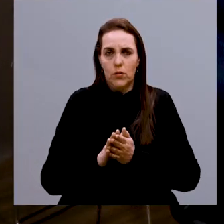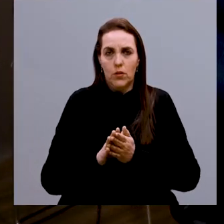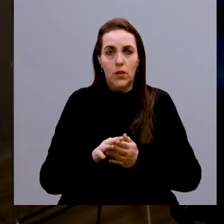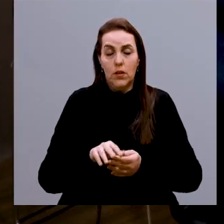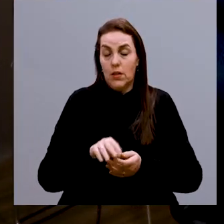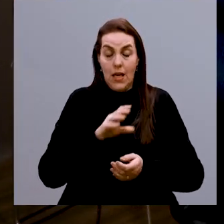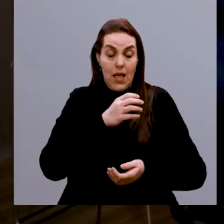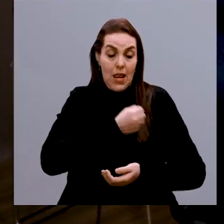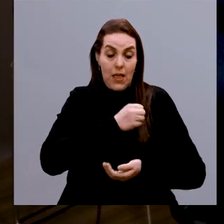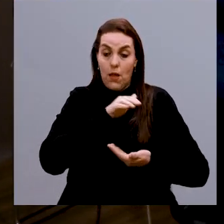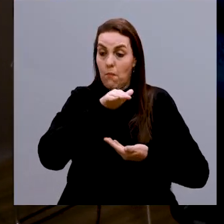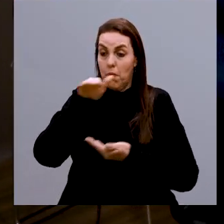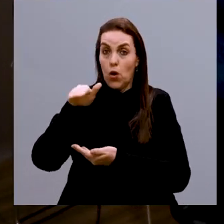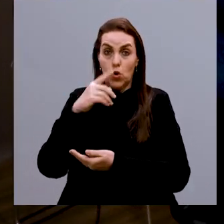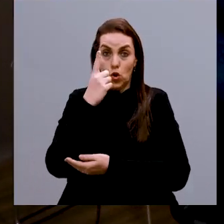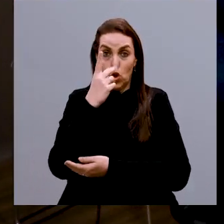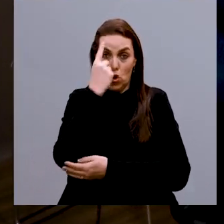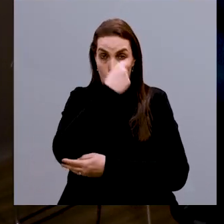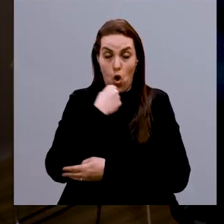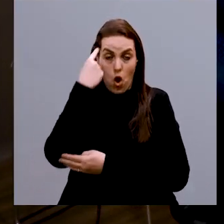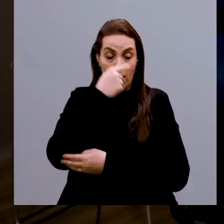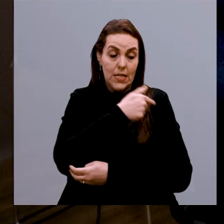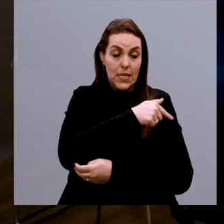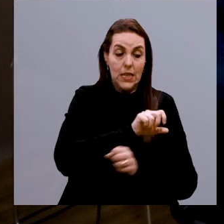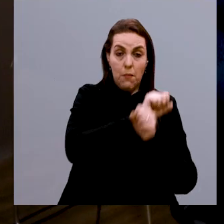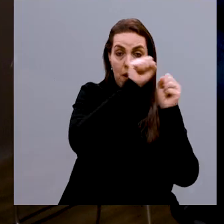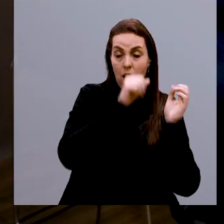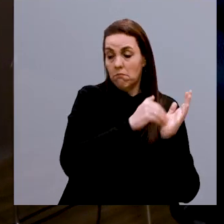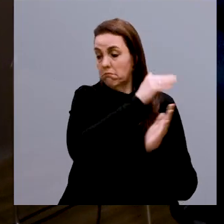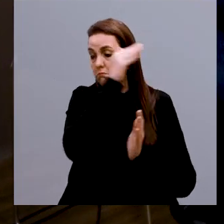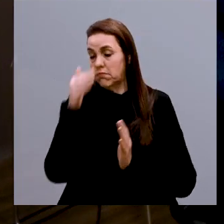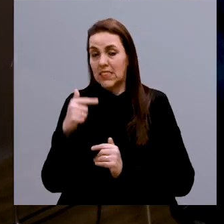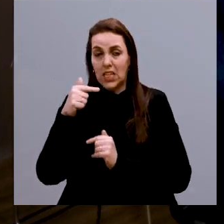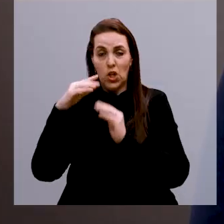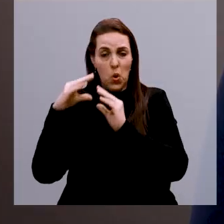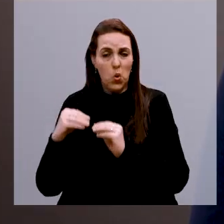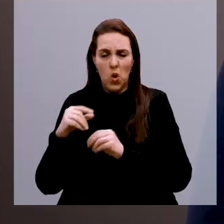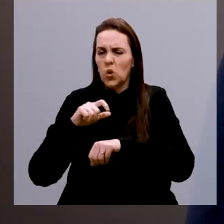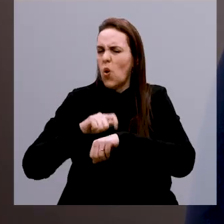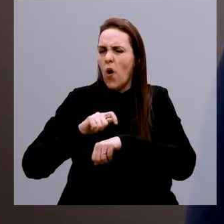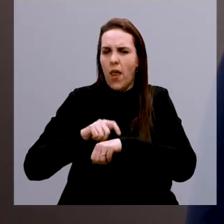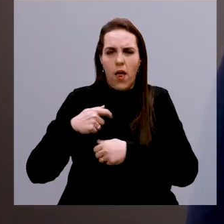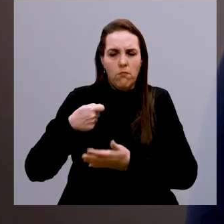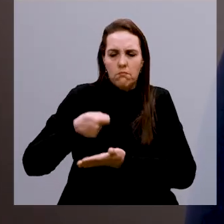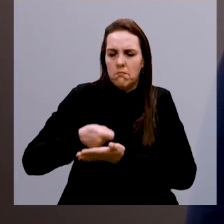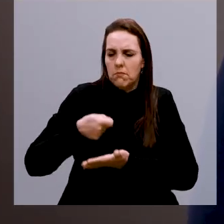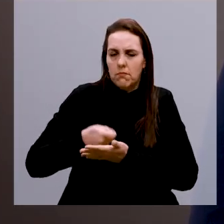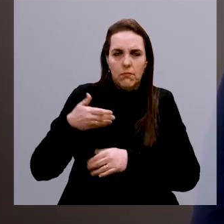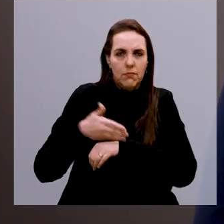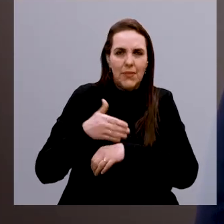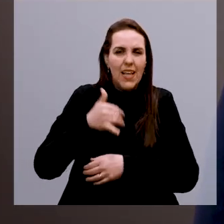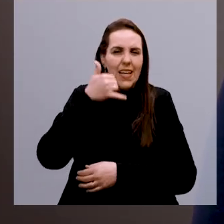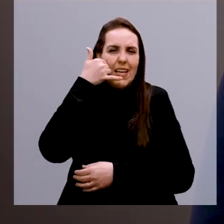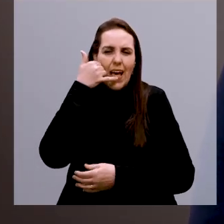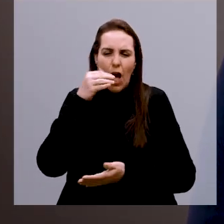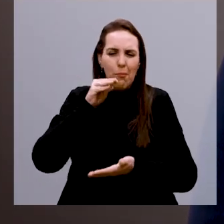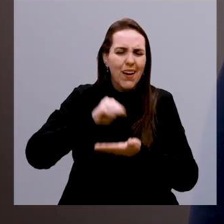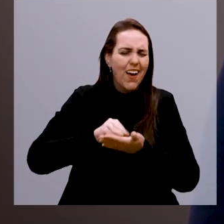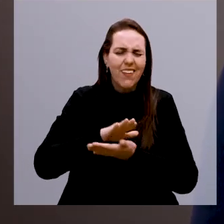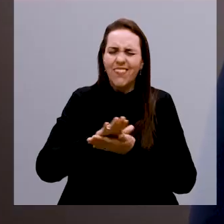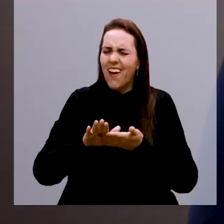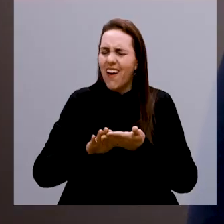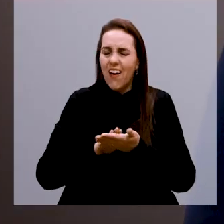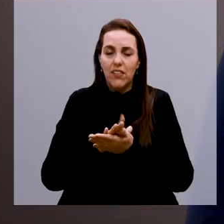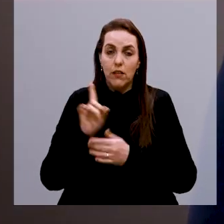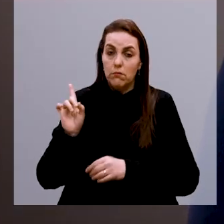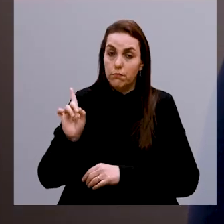praticamente o banco de leite fica 12 horas para essa mãe, das 7 da manhã às 7 da noite, sem horário, sem precisar ligar para agendar, não precisa,